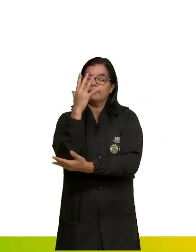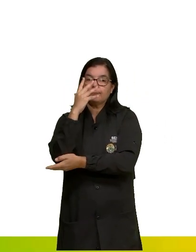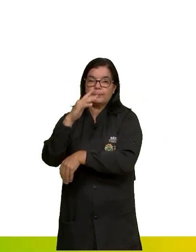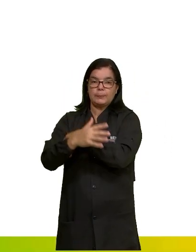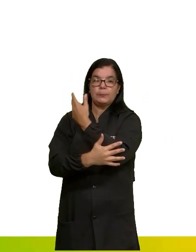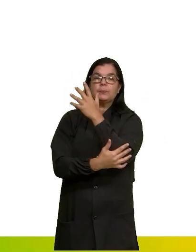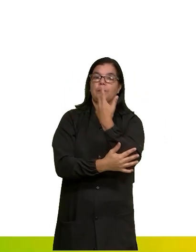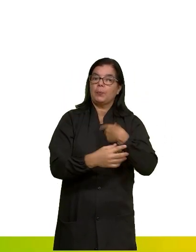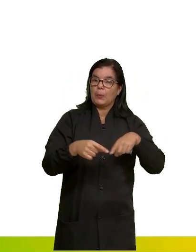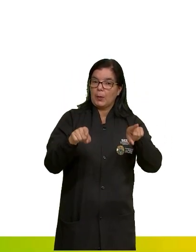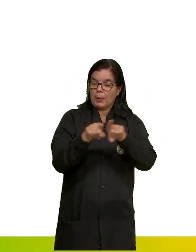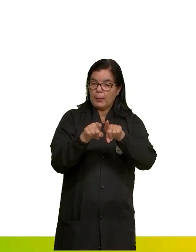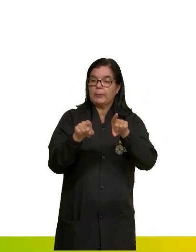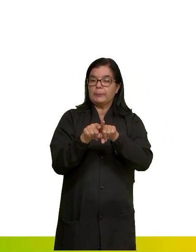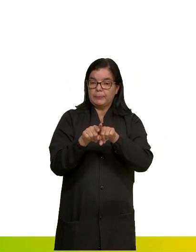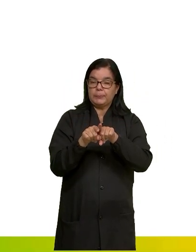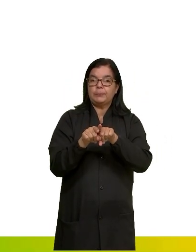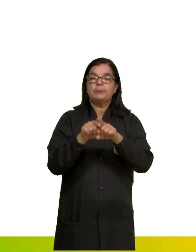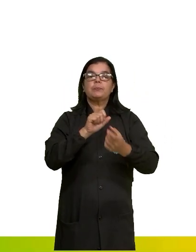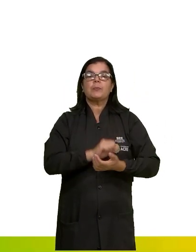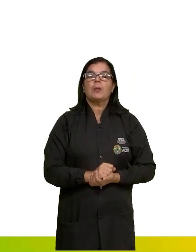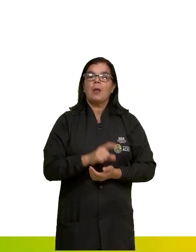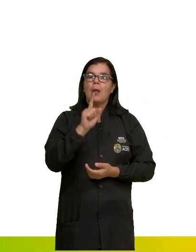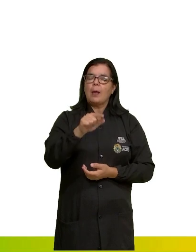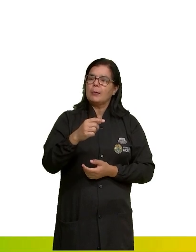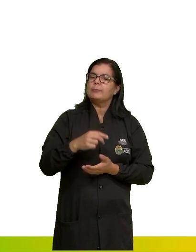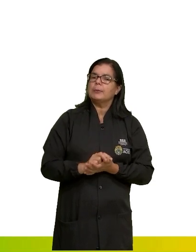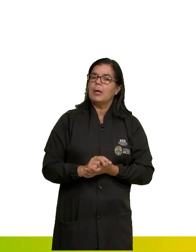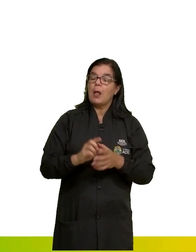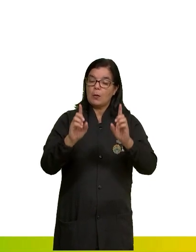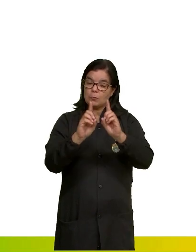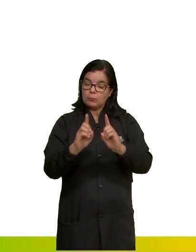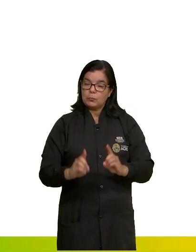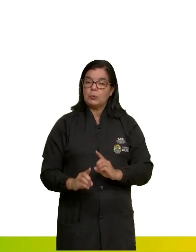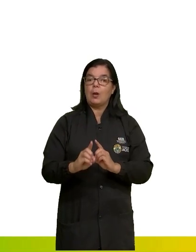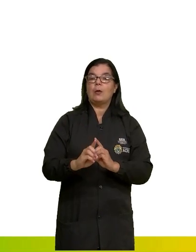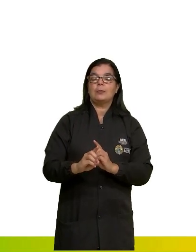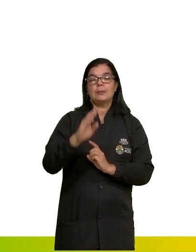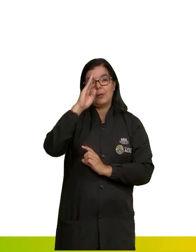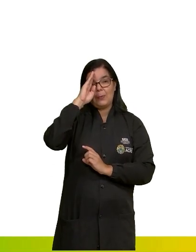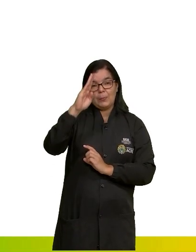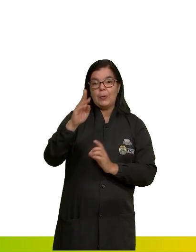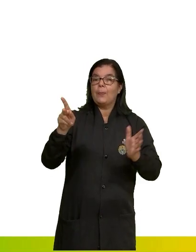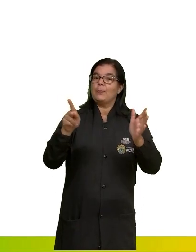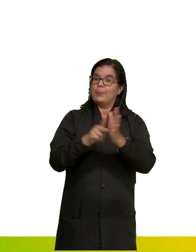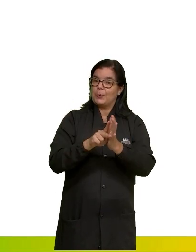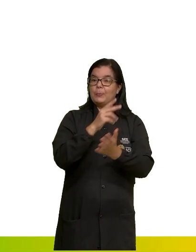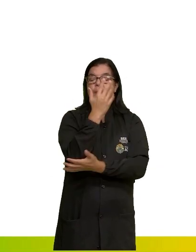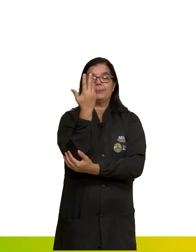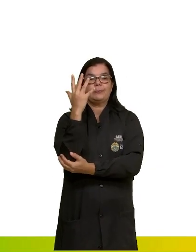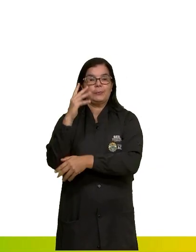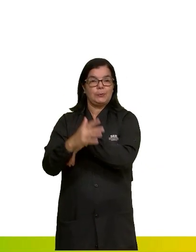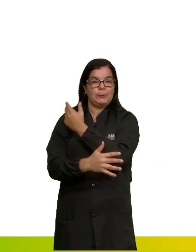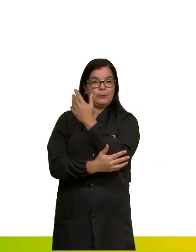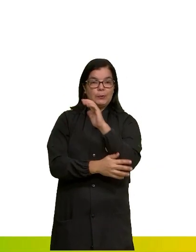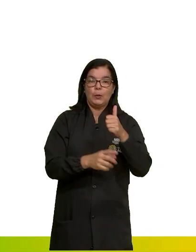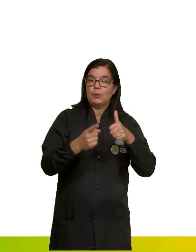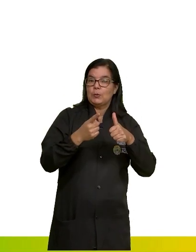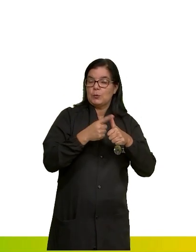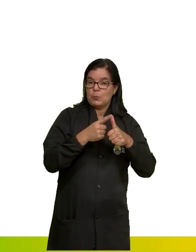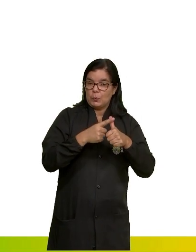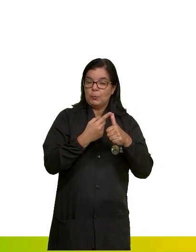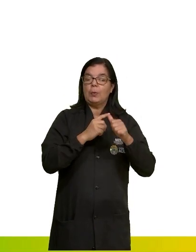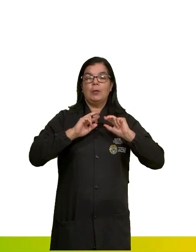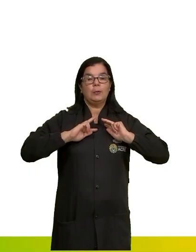Físis, também chamada de natureza, é uma deusa primordial da natureza, um dos primeiros